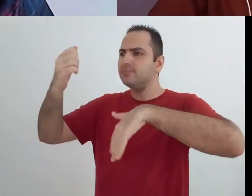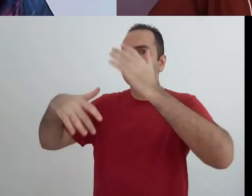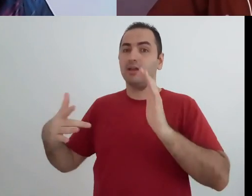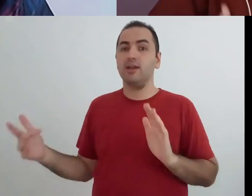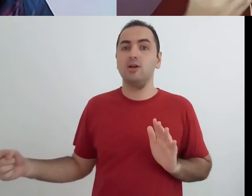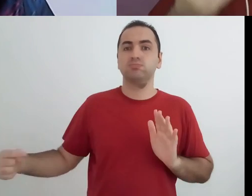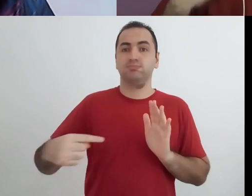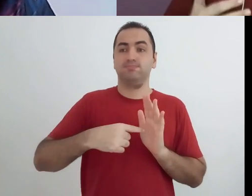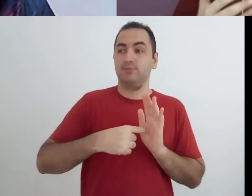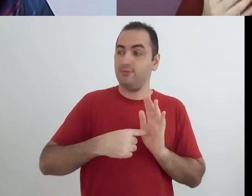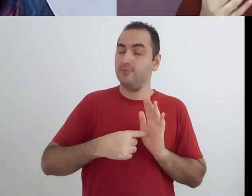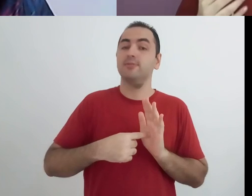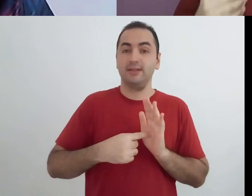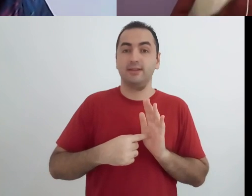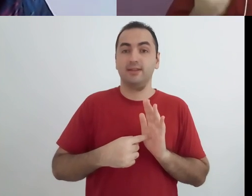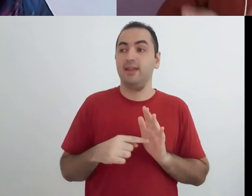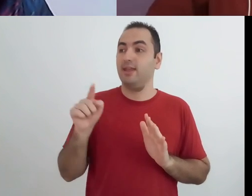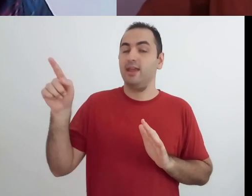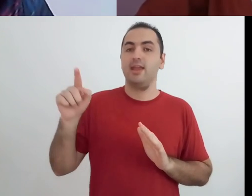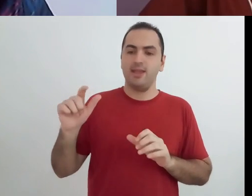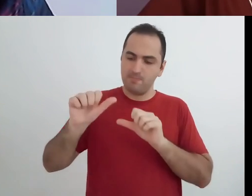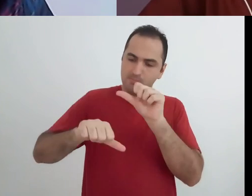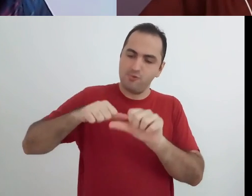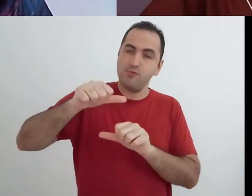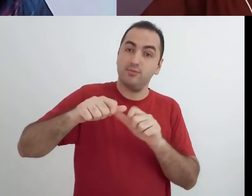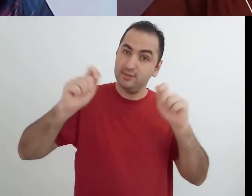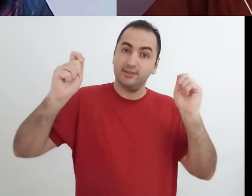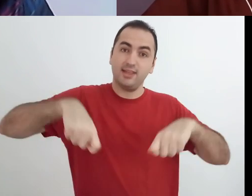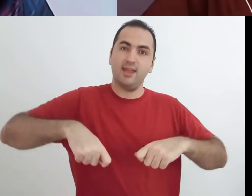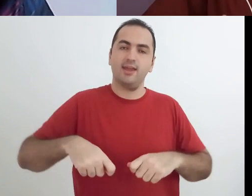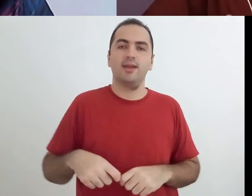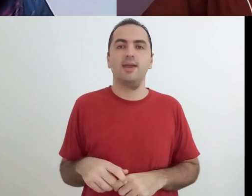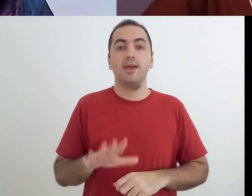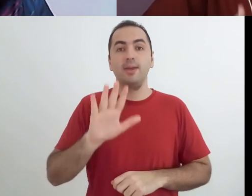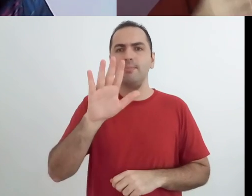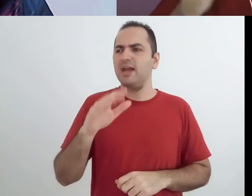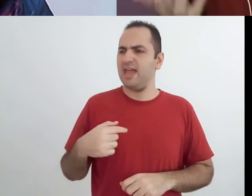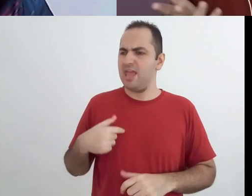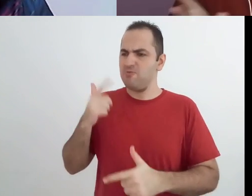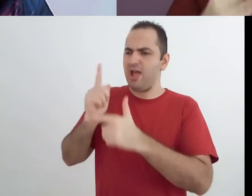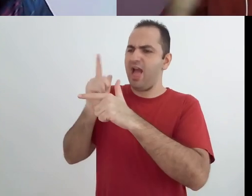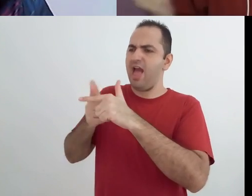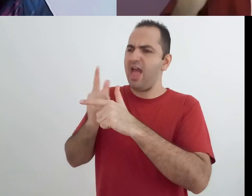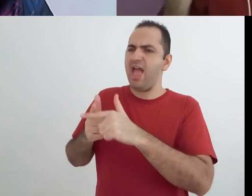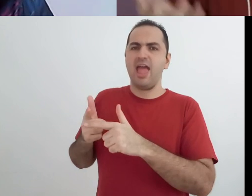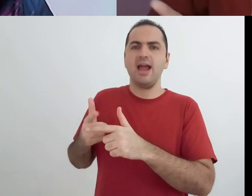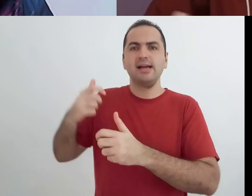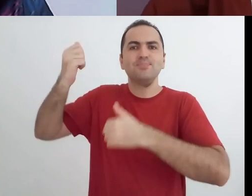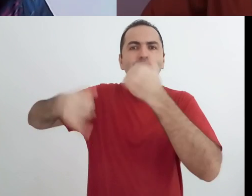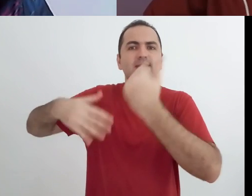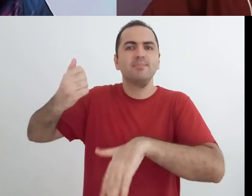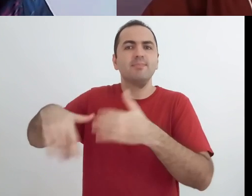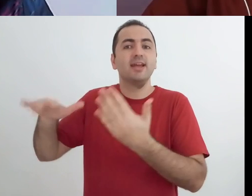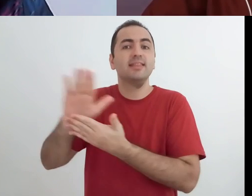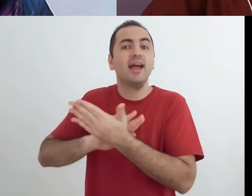dele, então isso vai tocar o coração dele e ele vai poder agir de acordo. Agora, se simplesmente brigar e sem poder